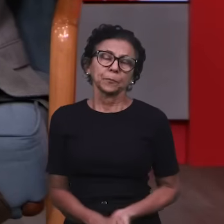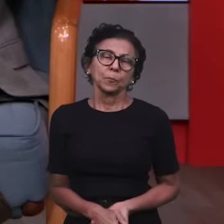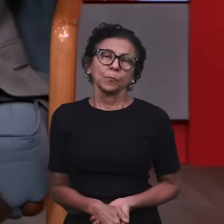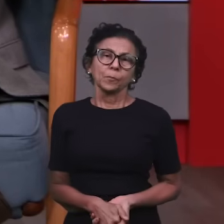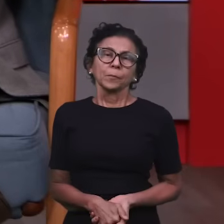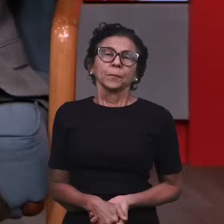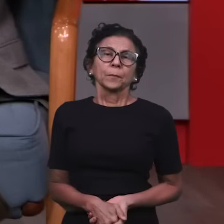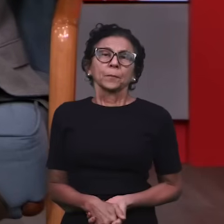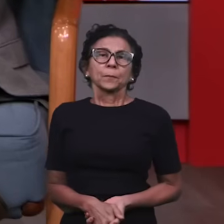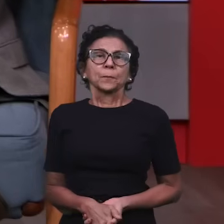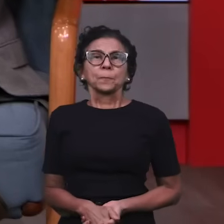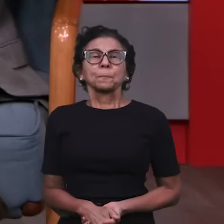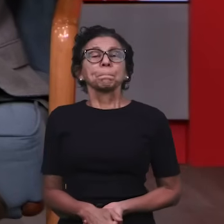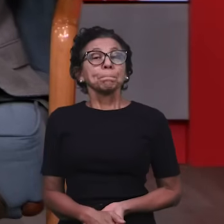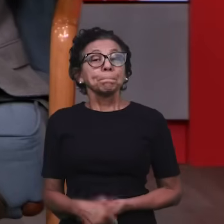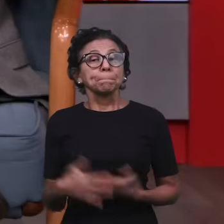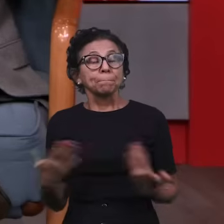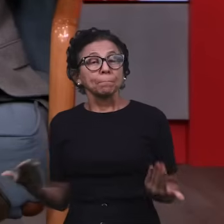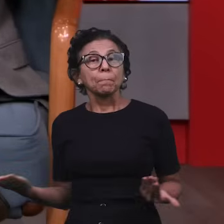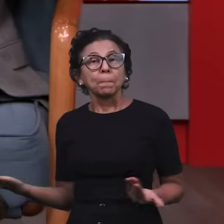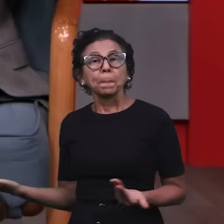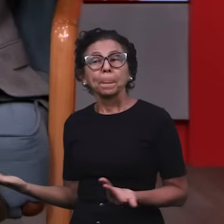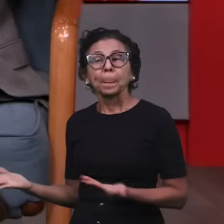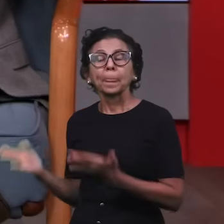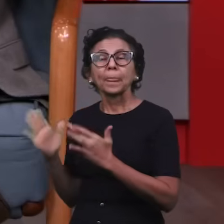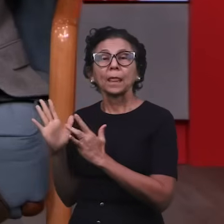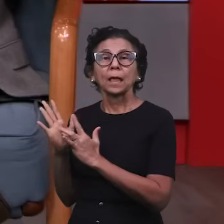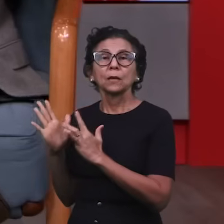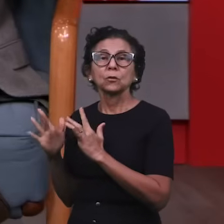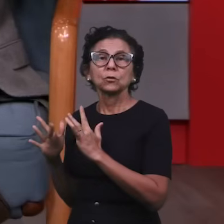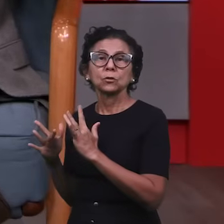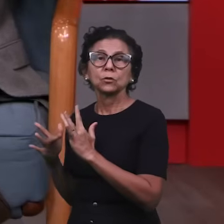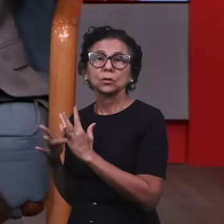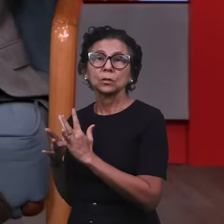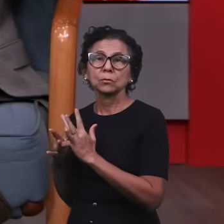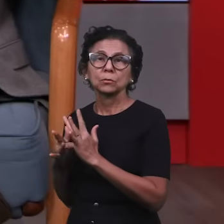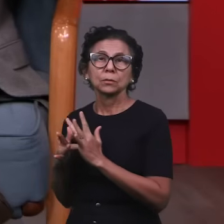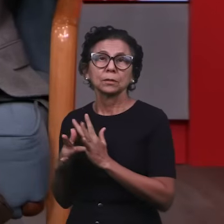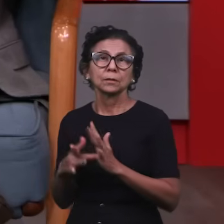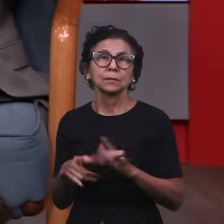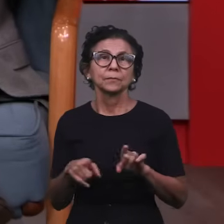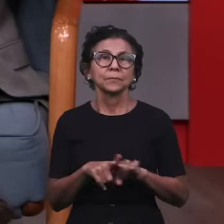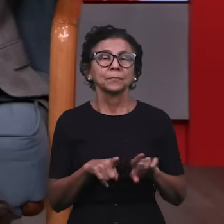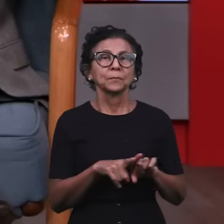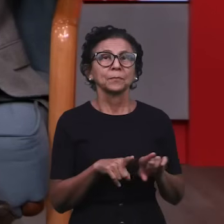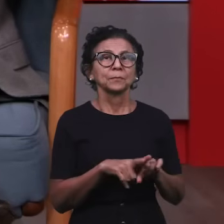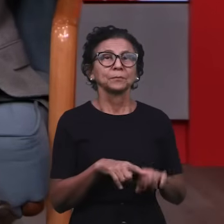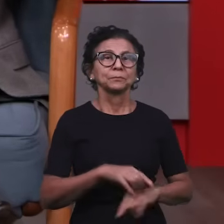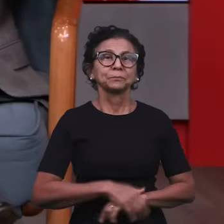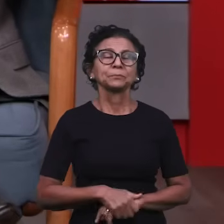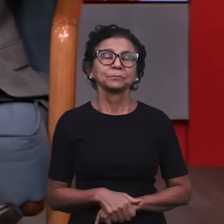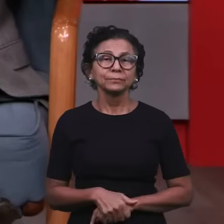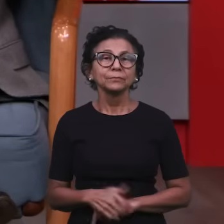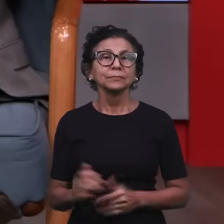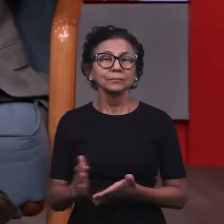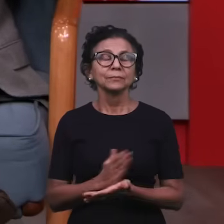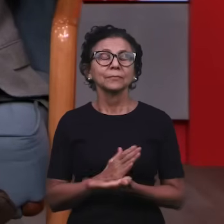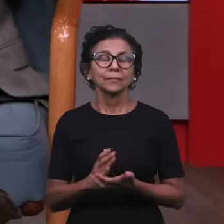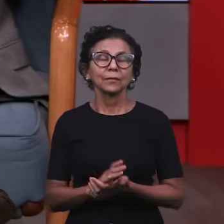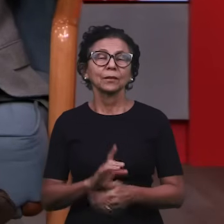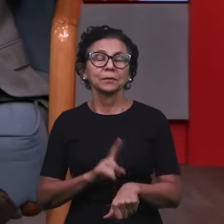Jesus ali também pode ser a igreja, eu já disse isso outras vezes, a igreja, Jesus em alguns